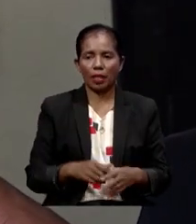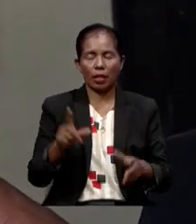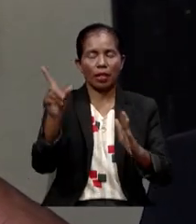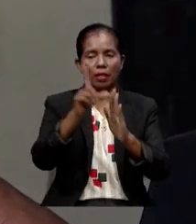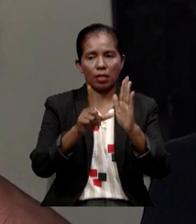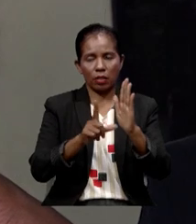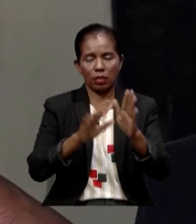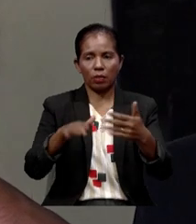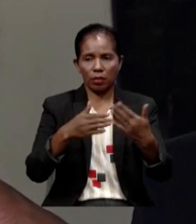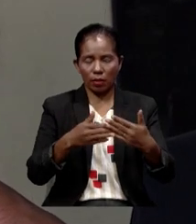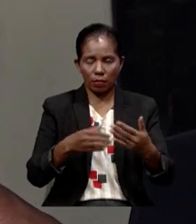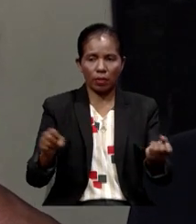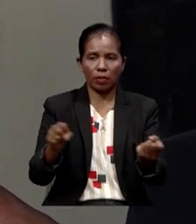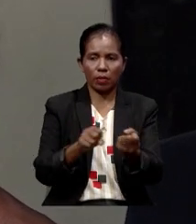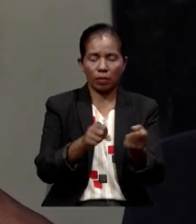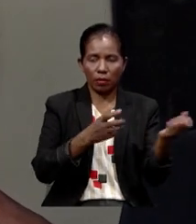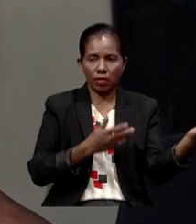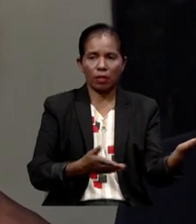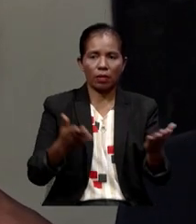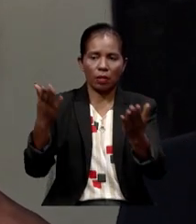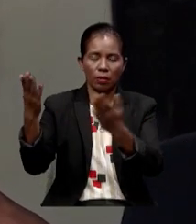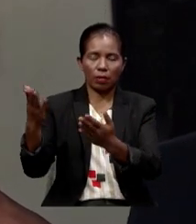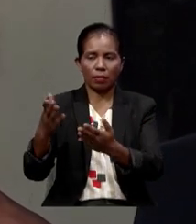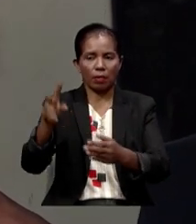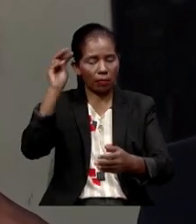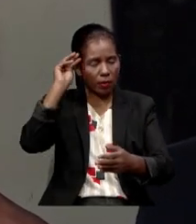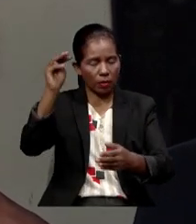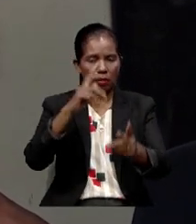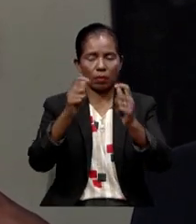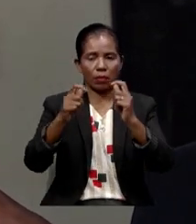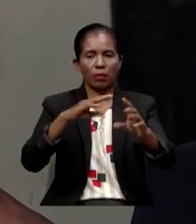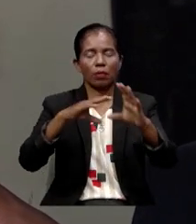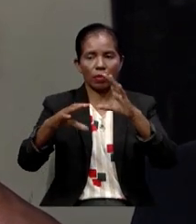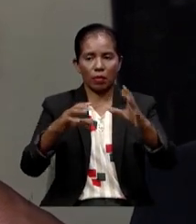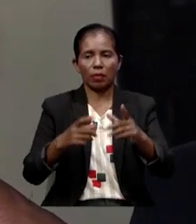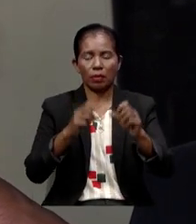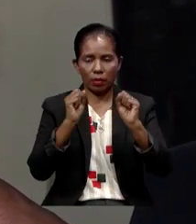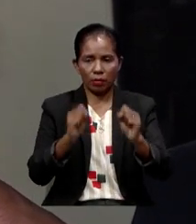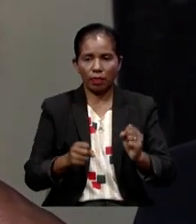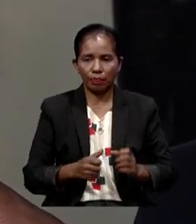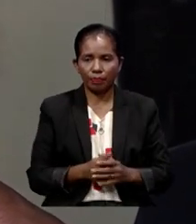Hirakne. Lori bele submete ba iha silencia Ministro de Transporte e Comunicação, ou di bele